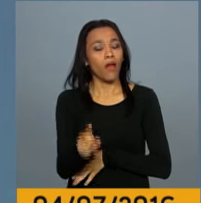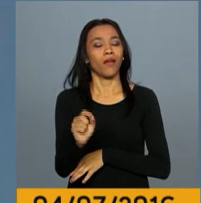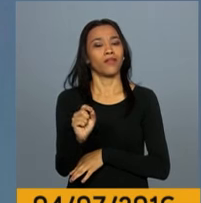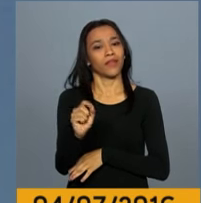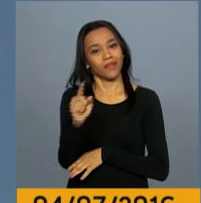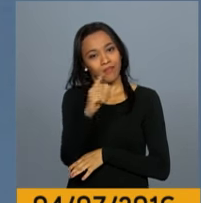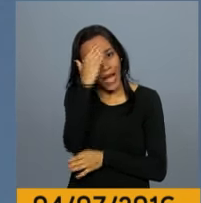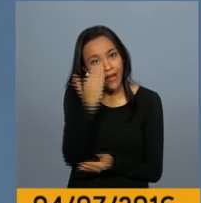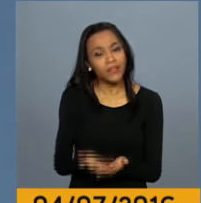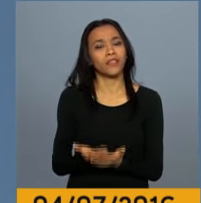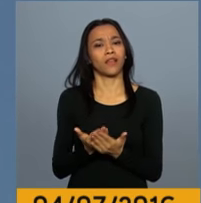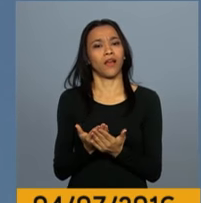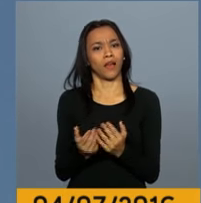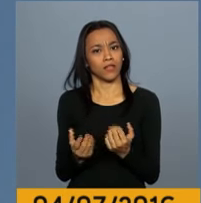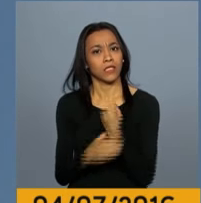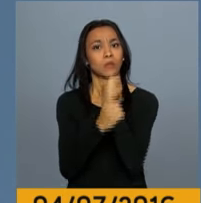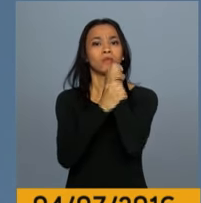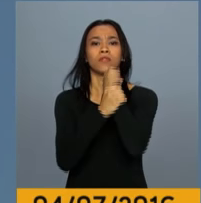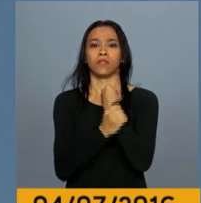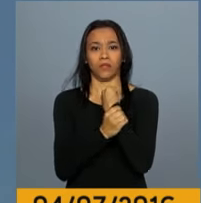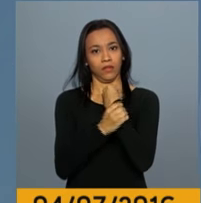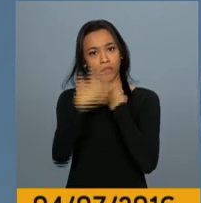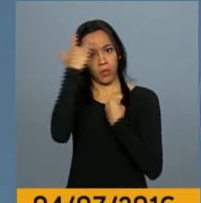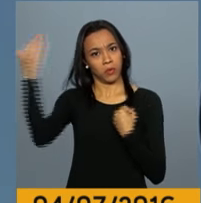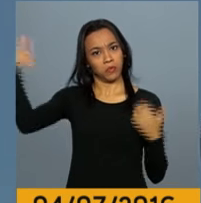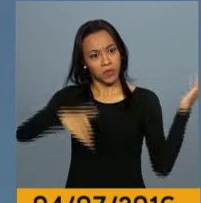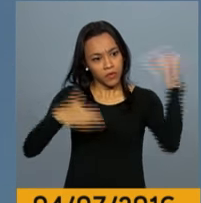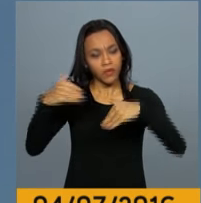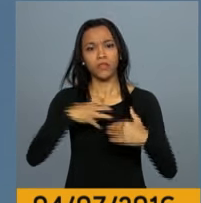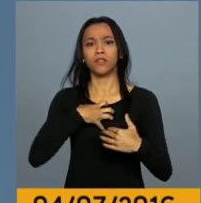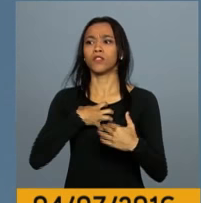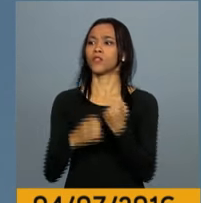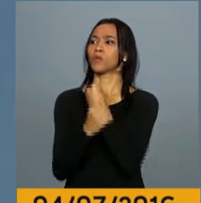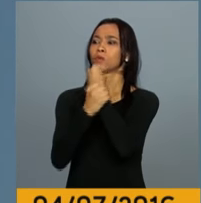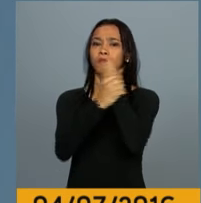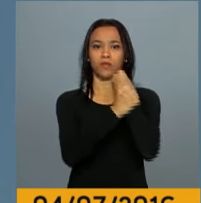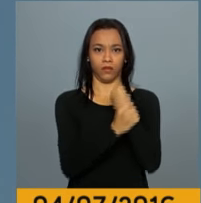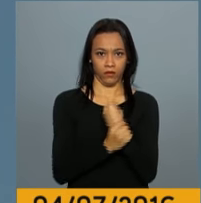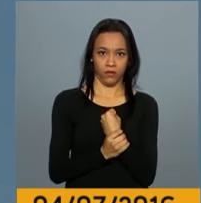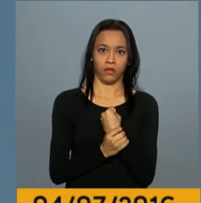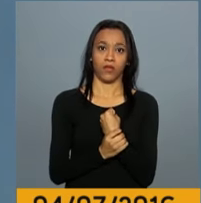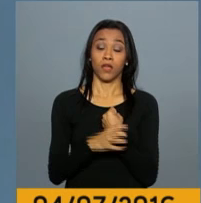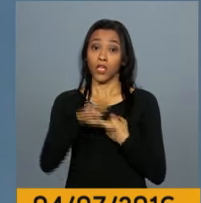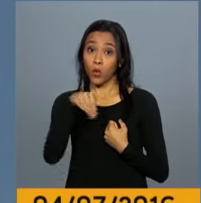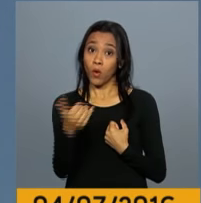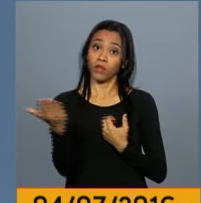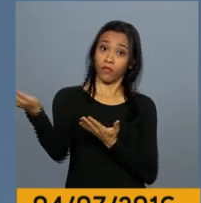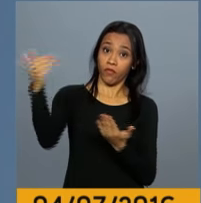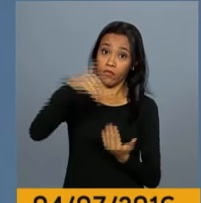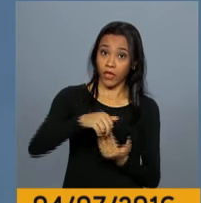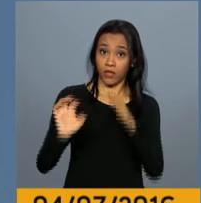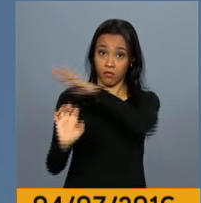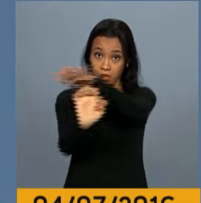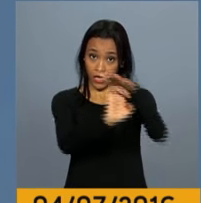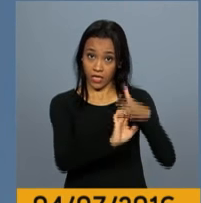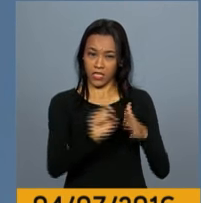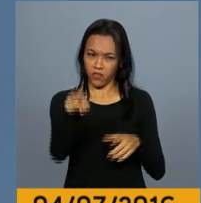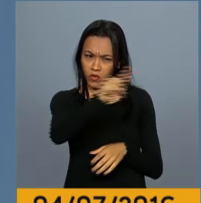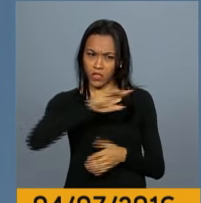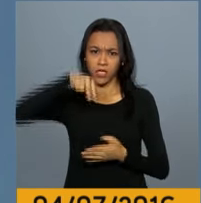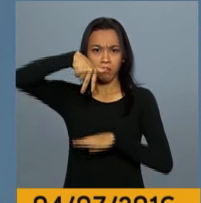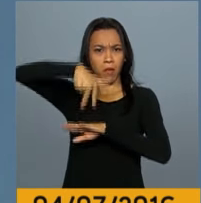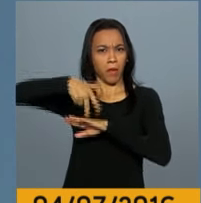a credibilidade, a confiança. E quando os senhores trazem estrangeiros para cá, fazem esses discursos,